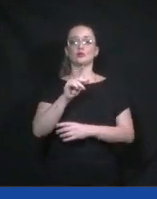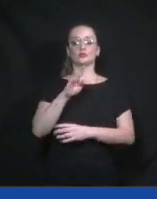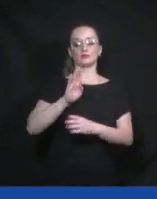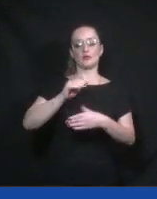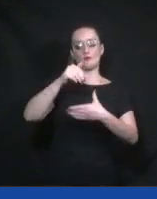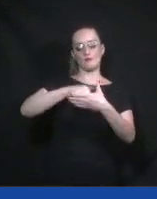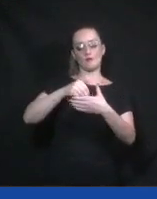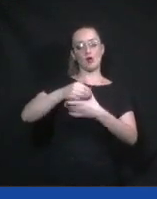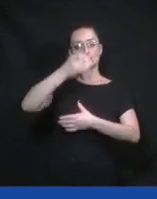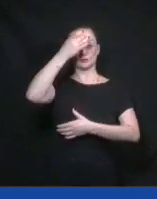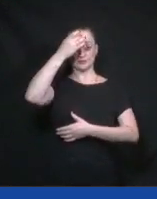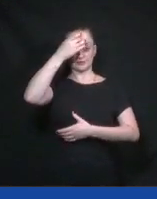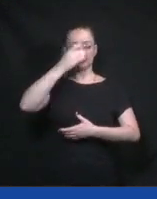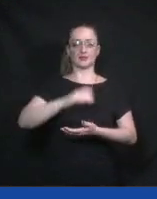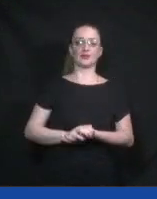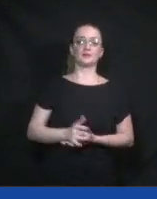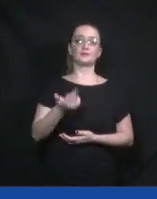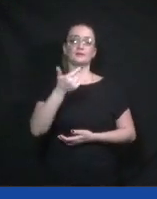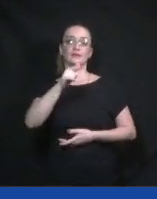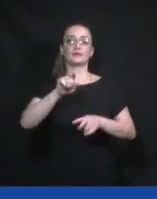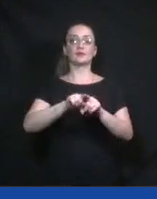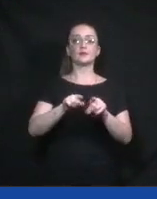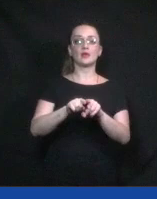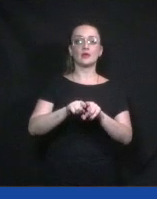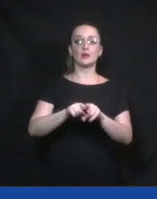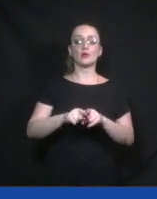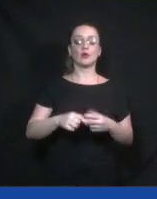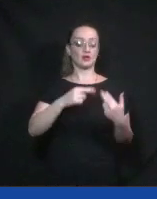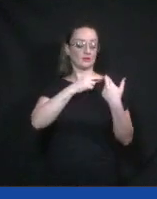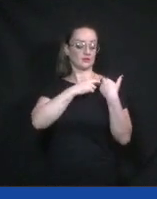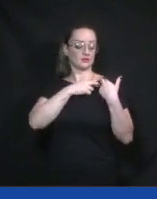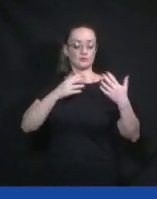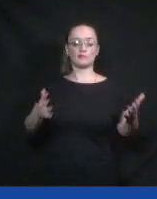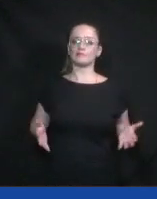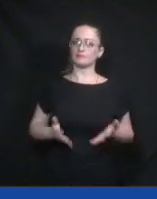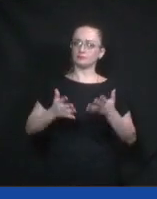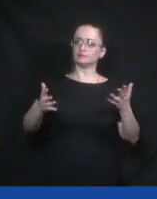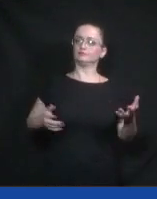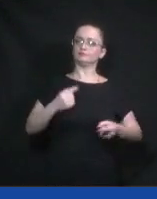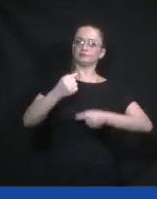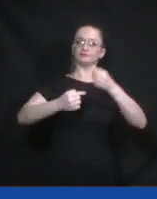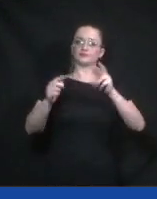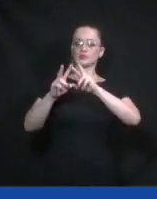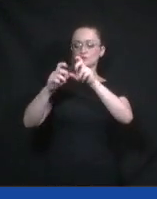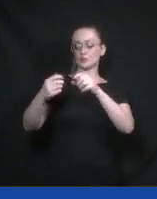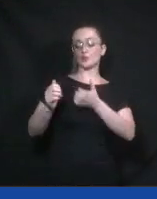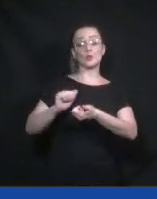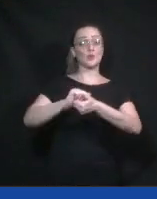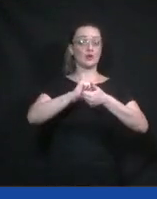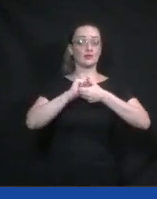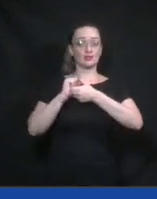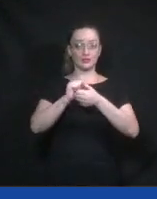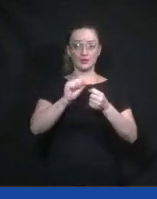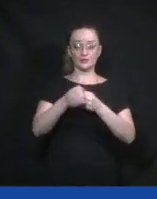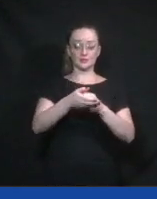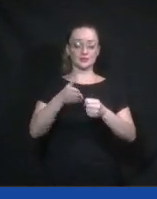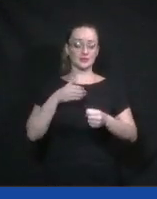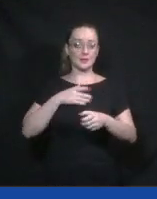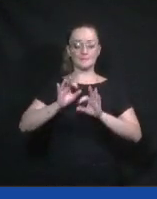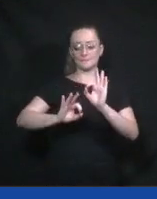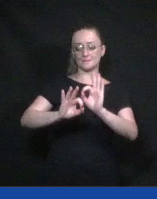tantas e também errar o papel de fomentar o debate sobre qualidade da democracia e preparar cidadãos